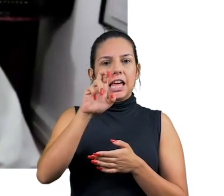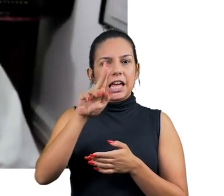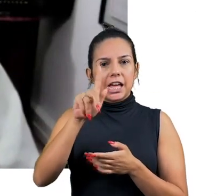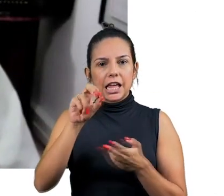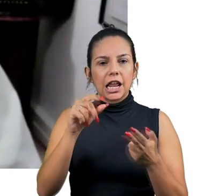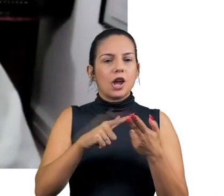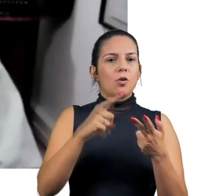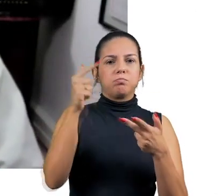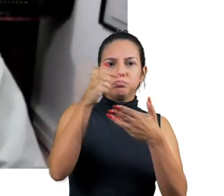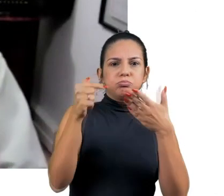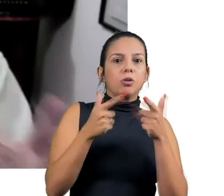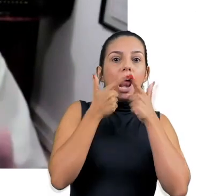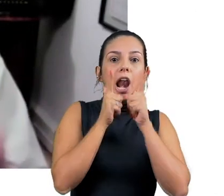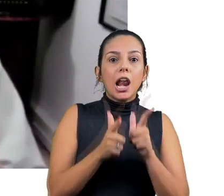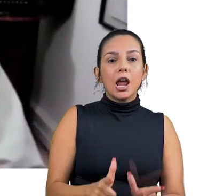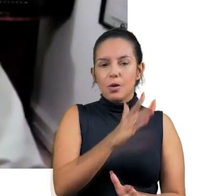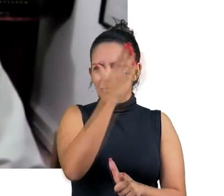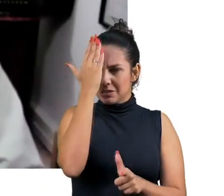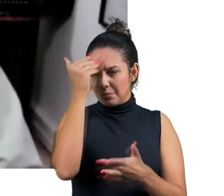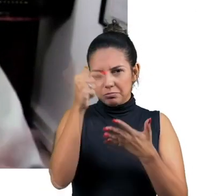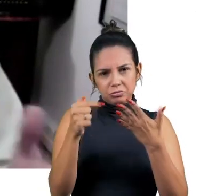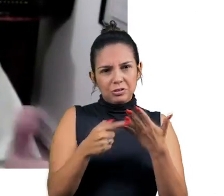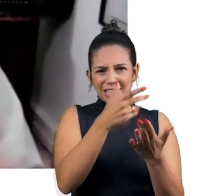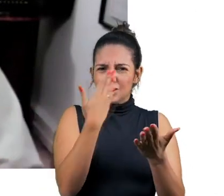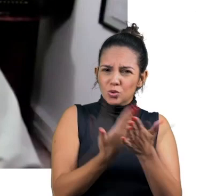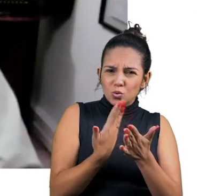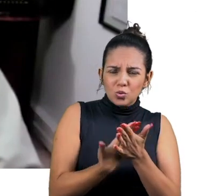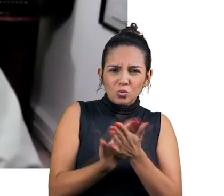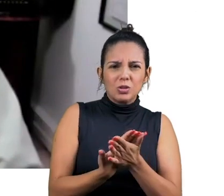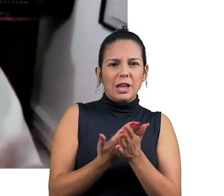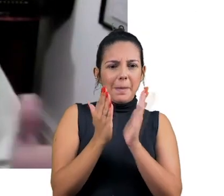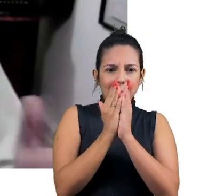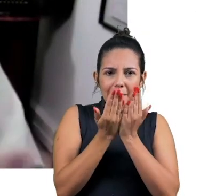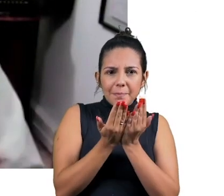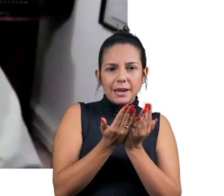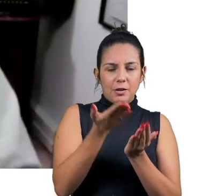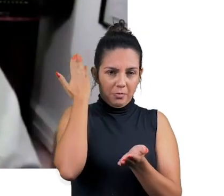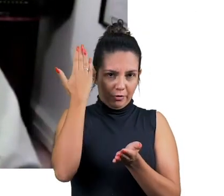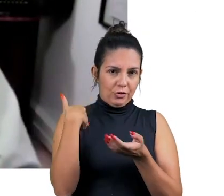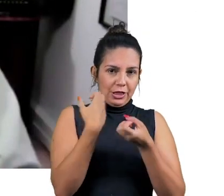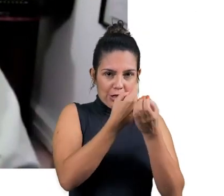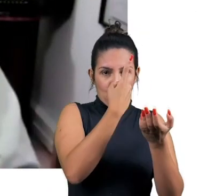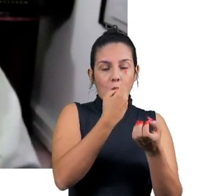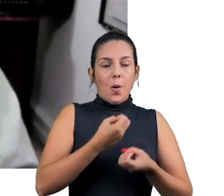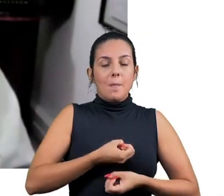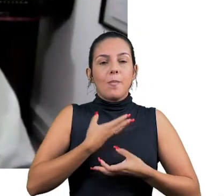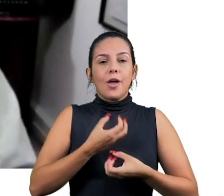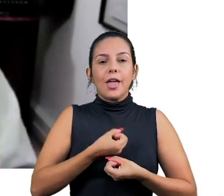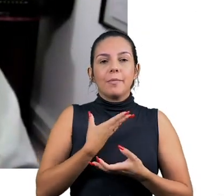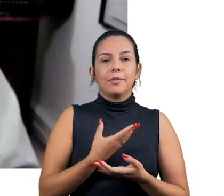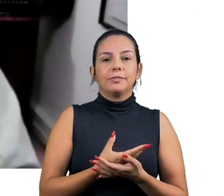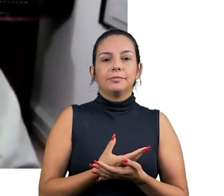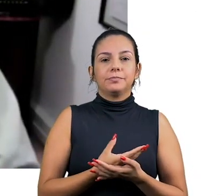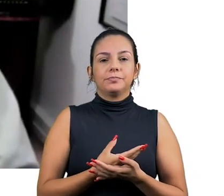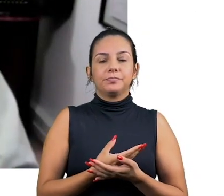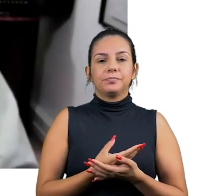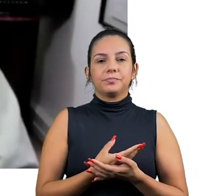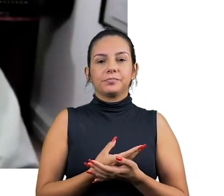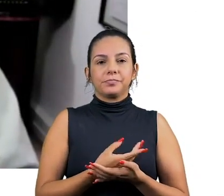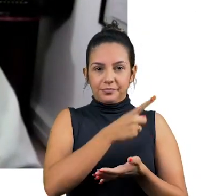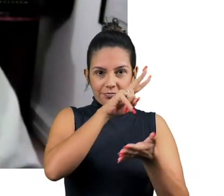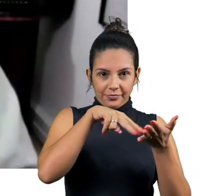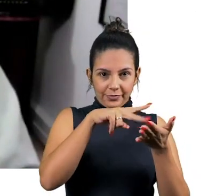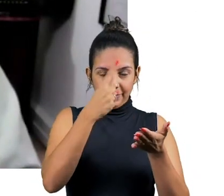sabia latim, né, quer dizer, porque ele era um estudioso da Bíblia. Uma vez eu dei um poema do Augusto de Campos para ele,